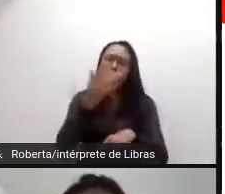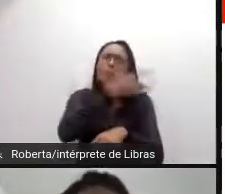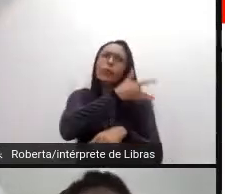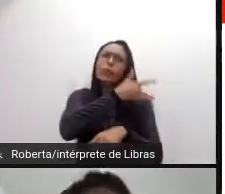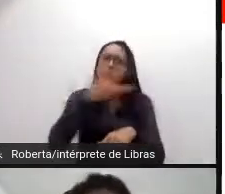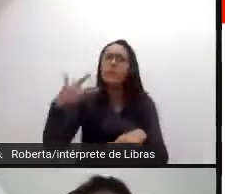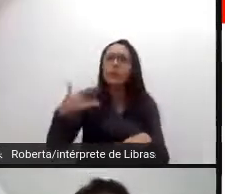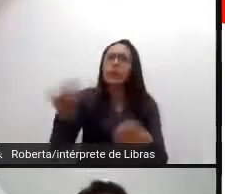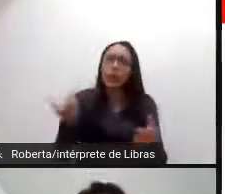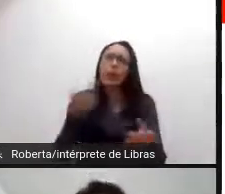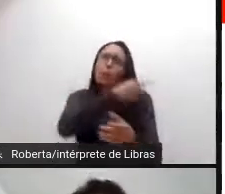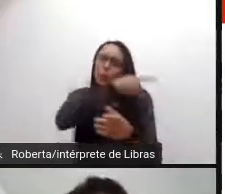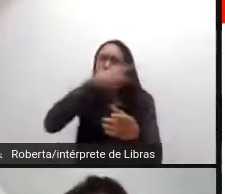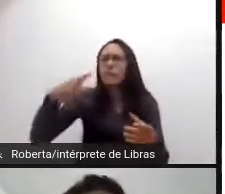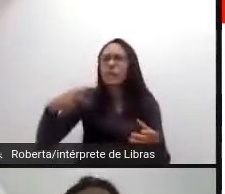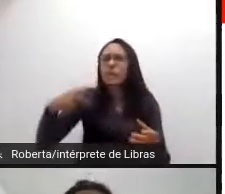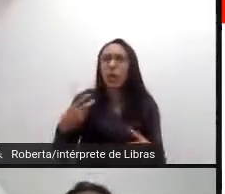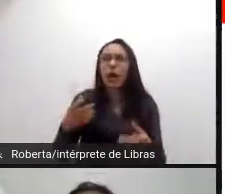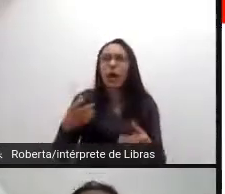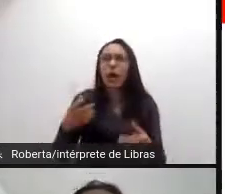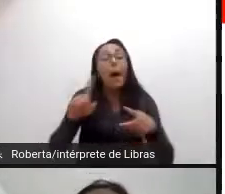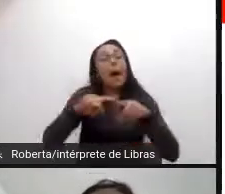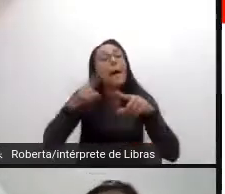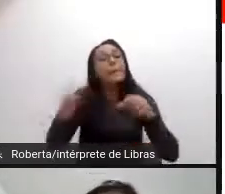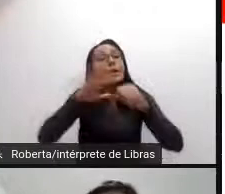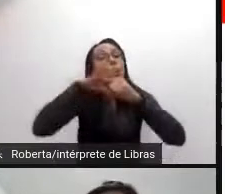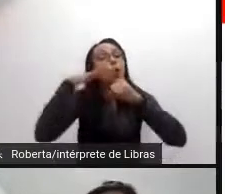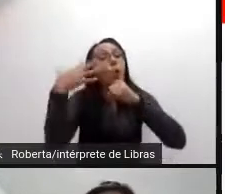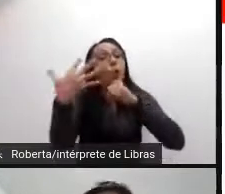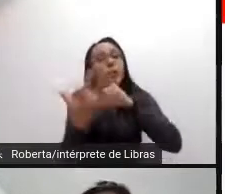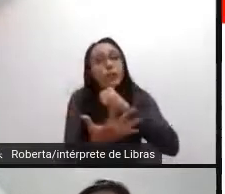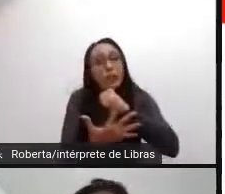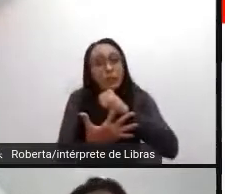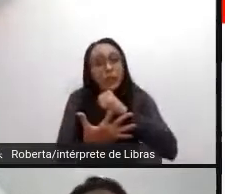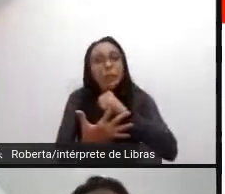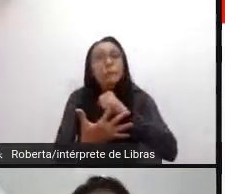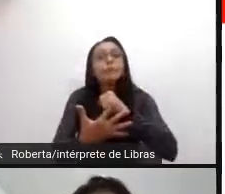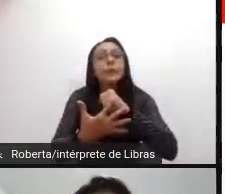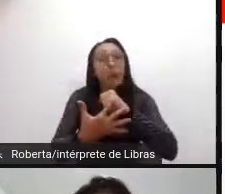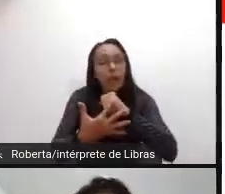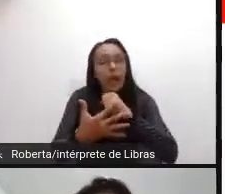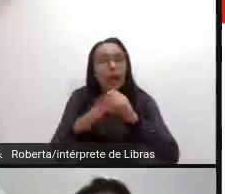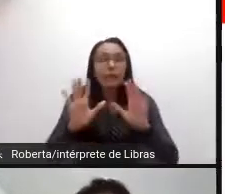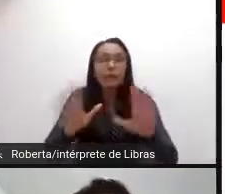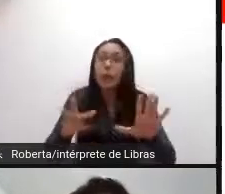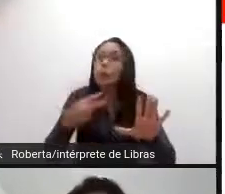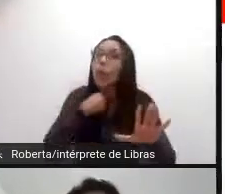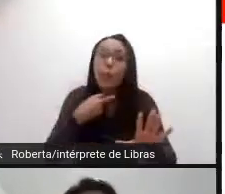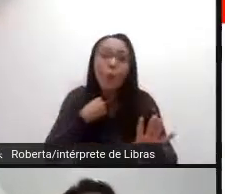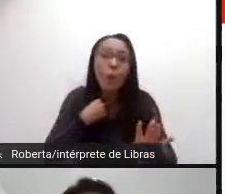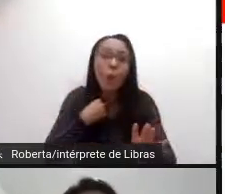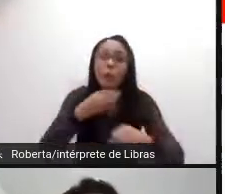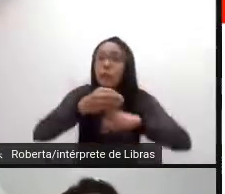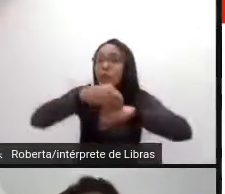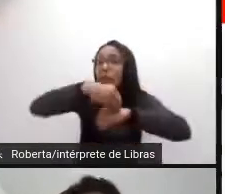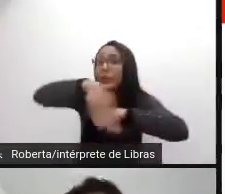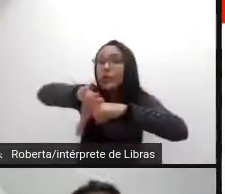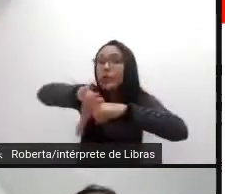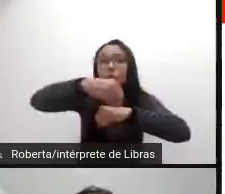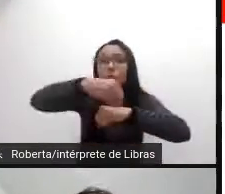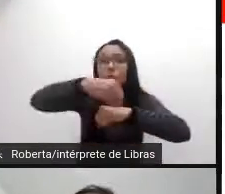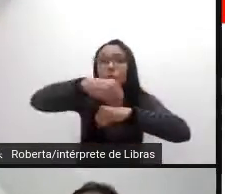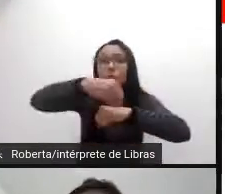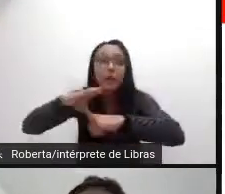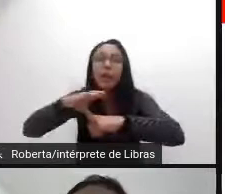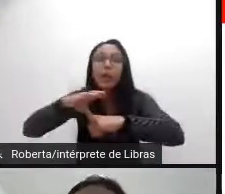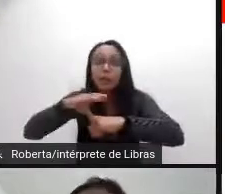Porém, nesse caso do coronavírus, como é uma doença infecciosa, então eu consigo transmitir de uma pessoa para outra,